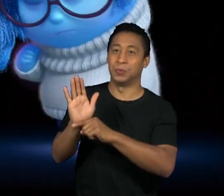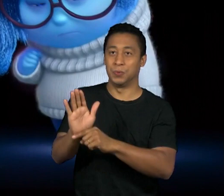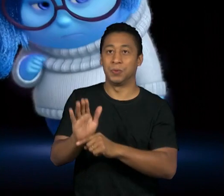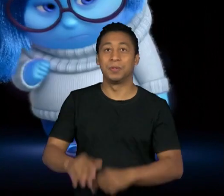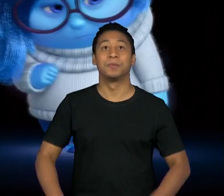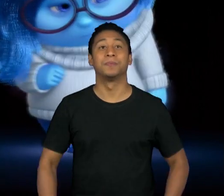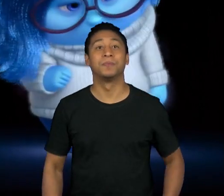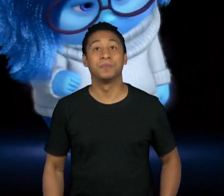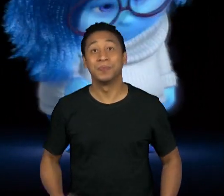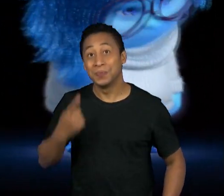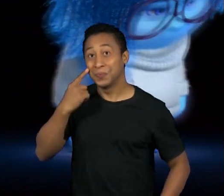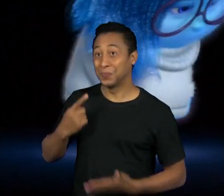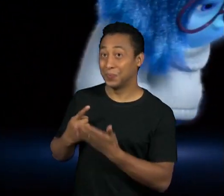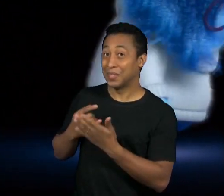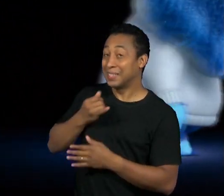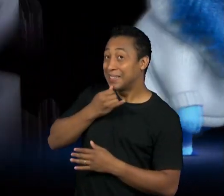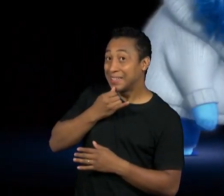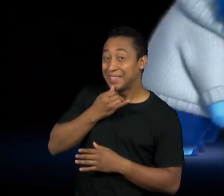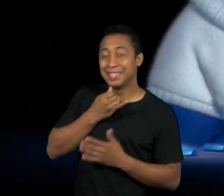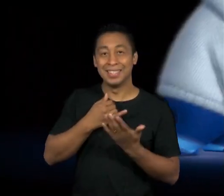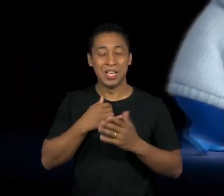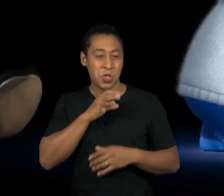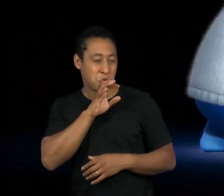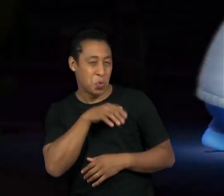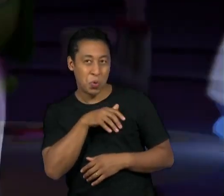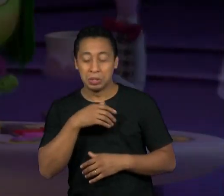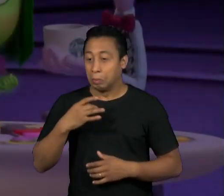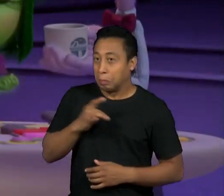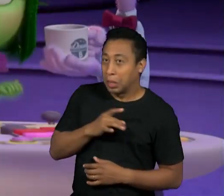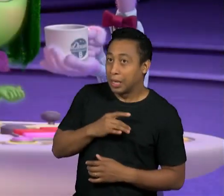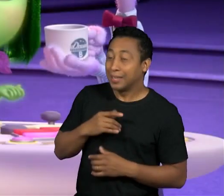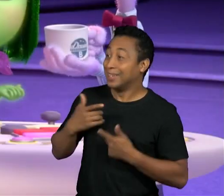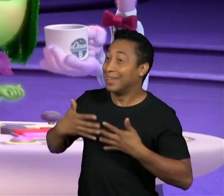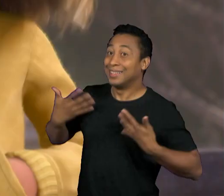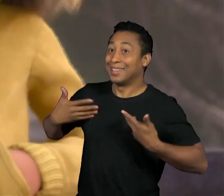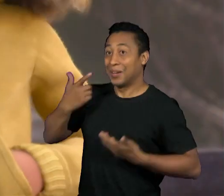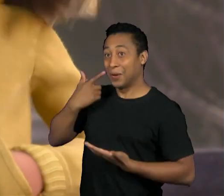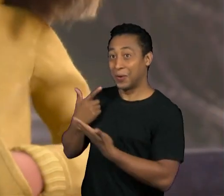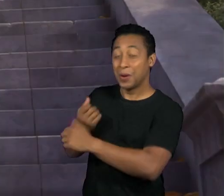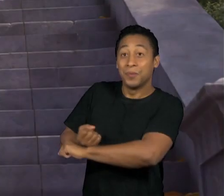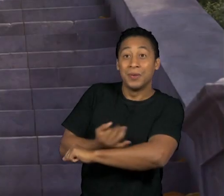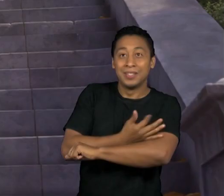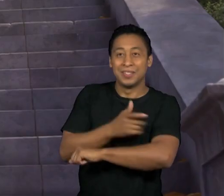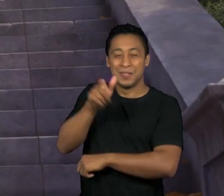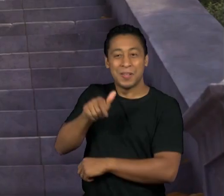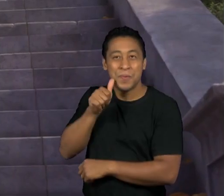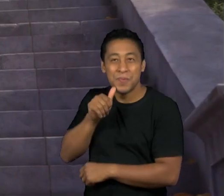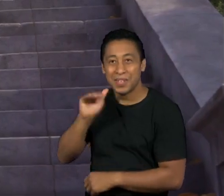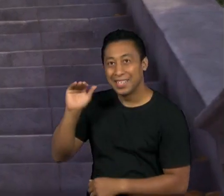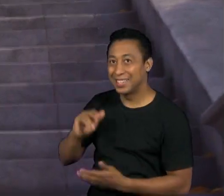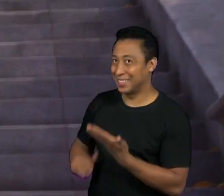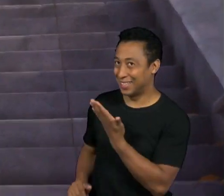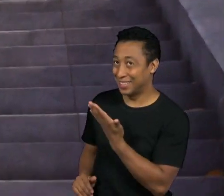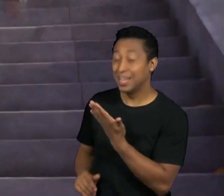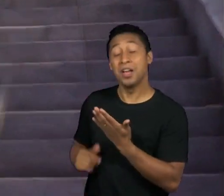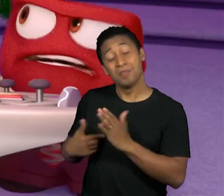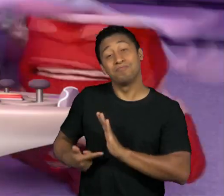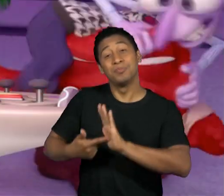é o raiva. Essa é a nojinho. E esse é o medo. Somos as emoções da Riley. Nós fazemos da Riley a